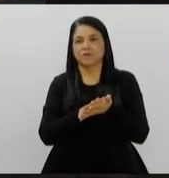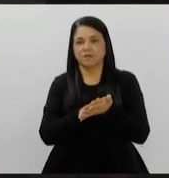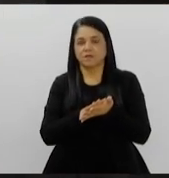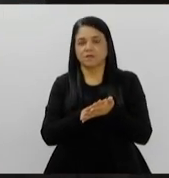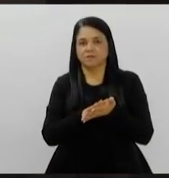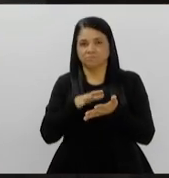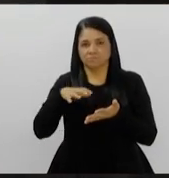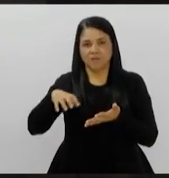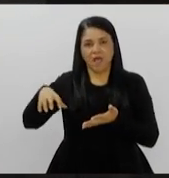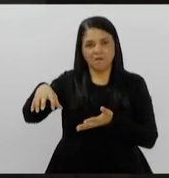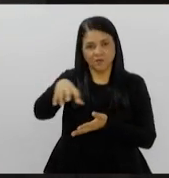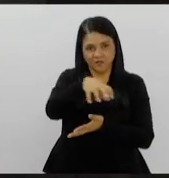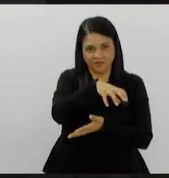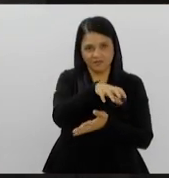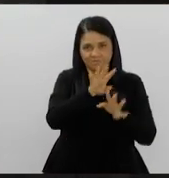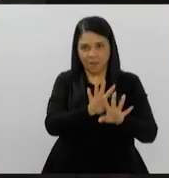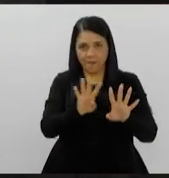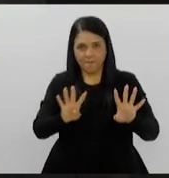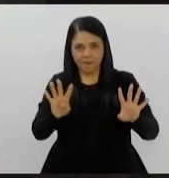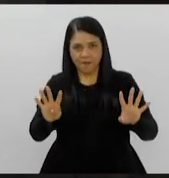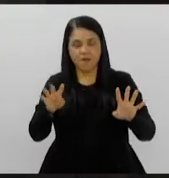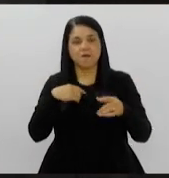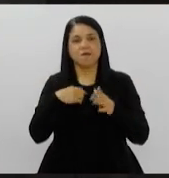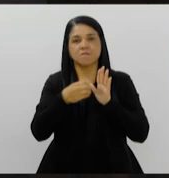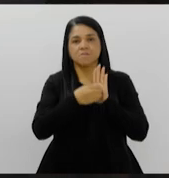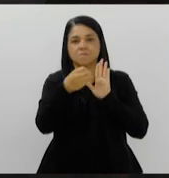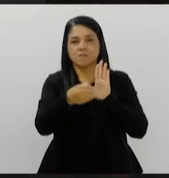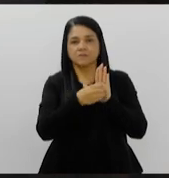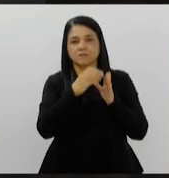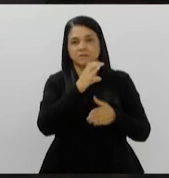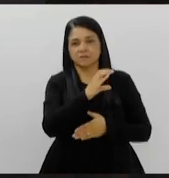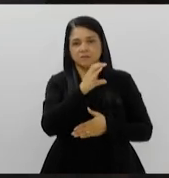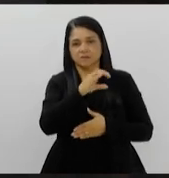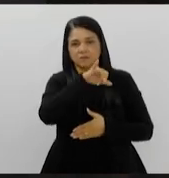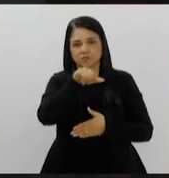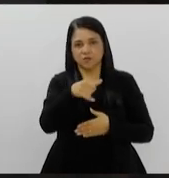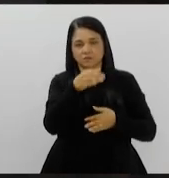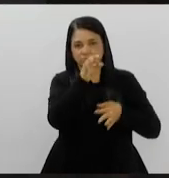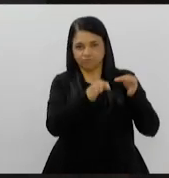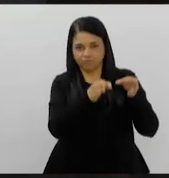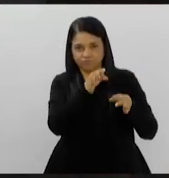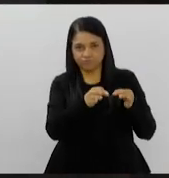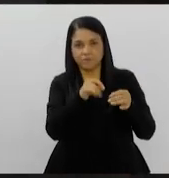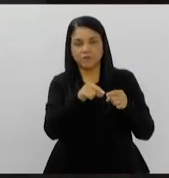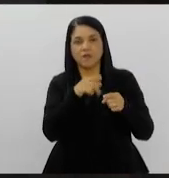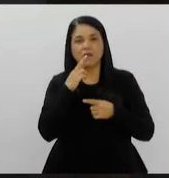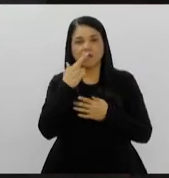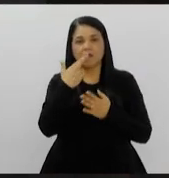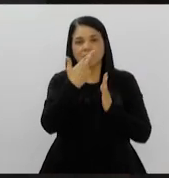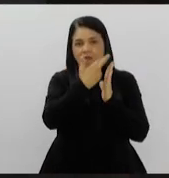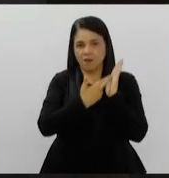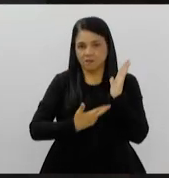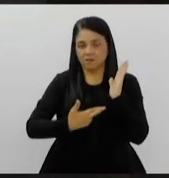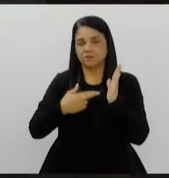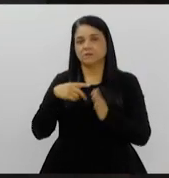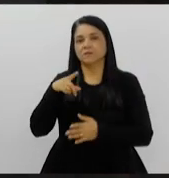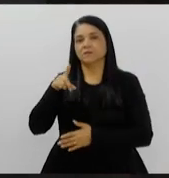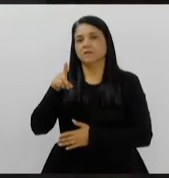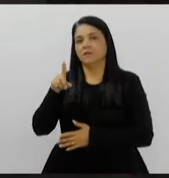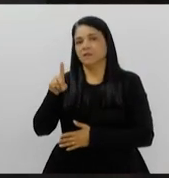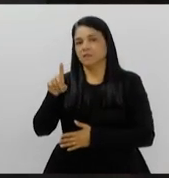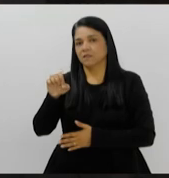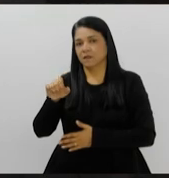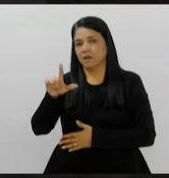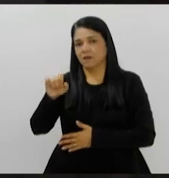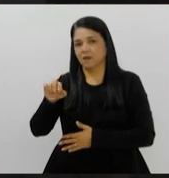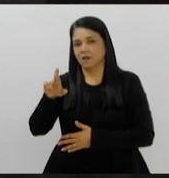dizendo. Parecer da Comissão de Constituição e Justiça pela juridicidade, relatoria do deputado Guilherme Delaroli,